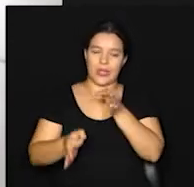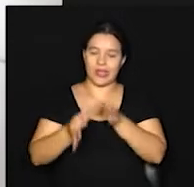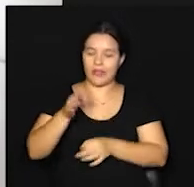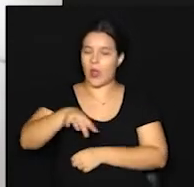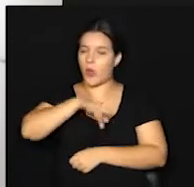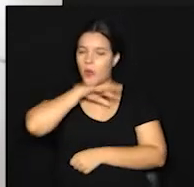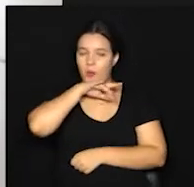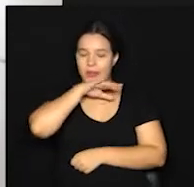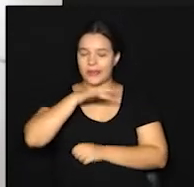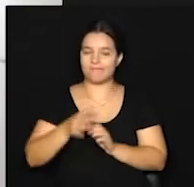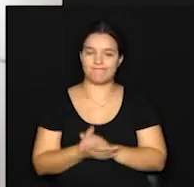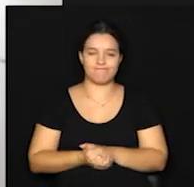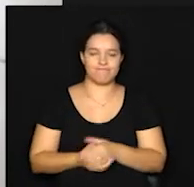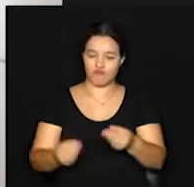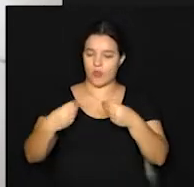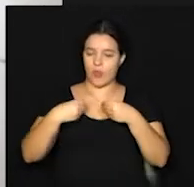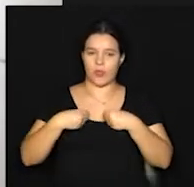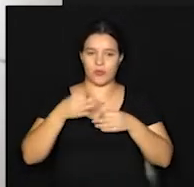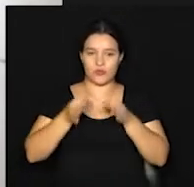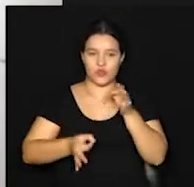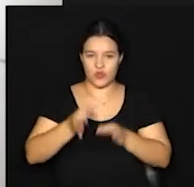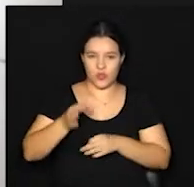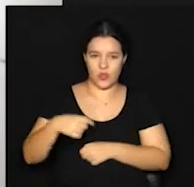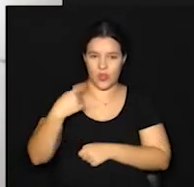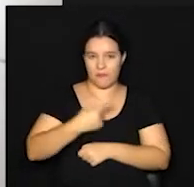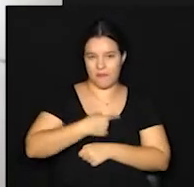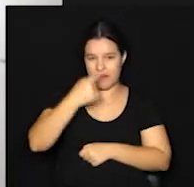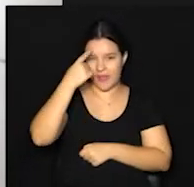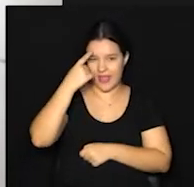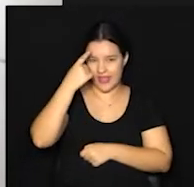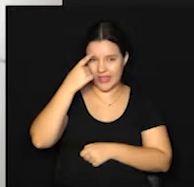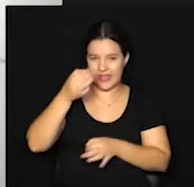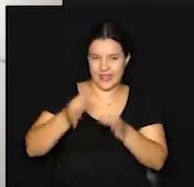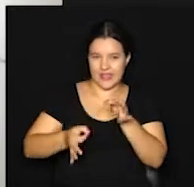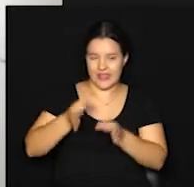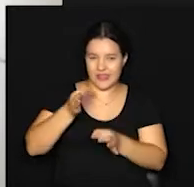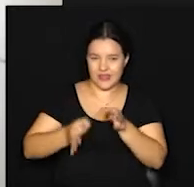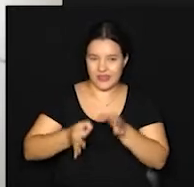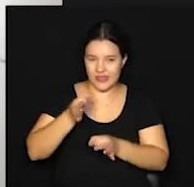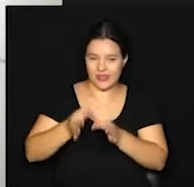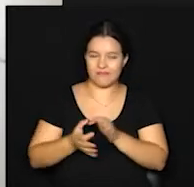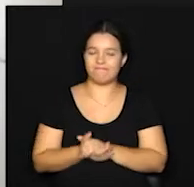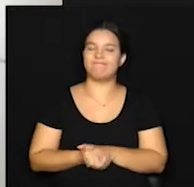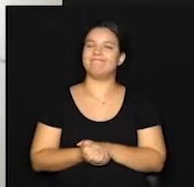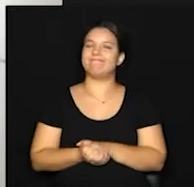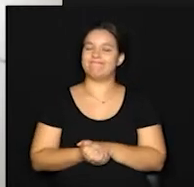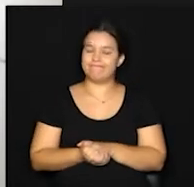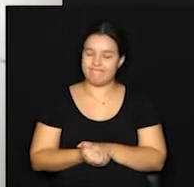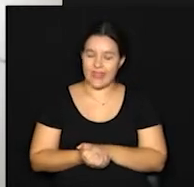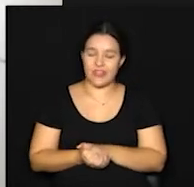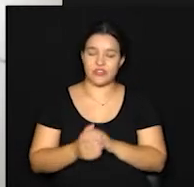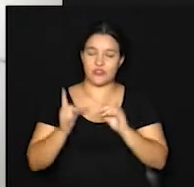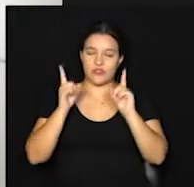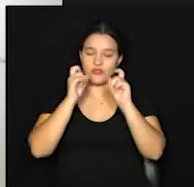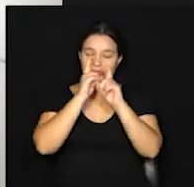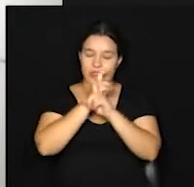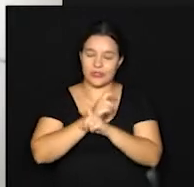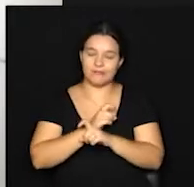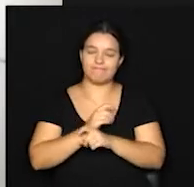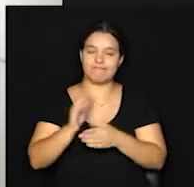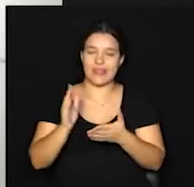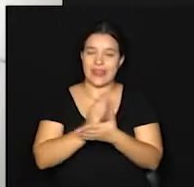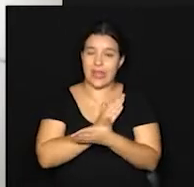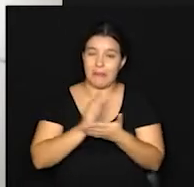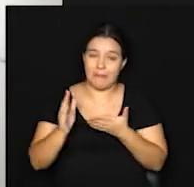né? A gente acha que a justiça é cega e é imparcial, mas não é. Então, depende muito de